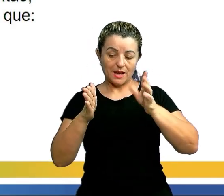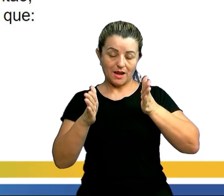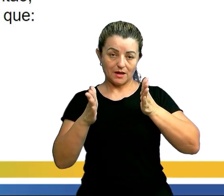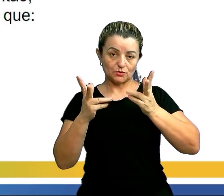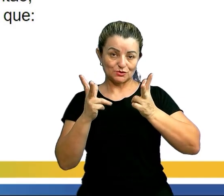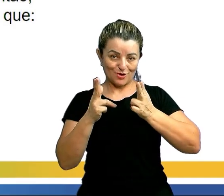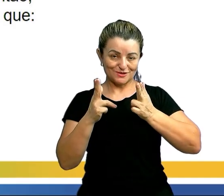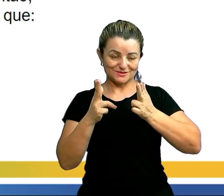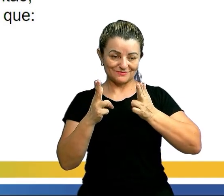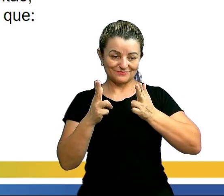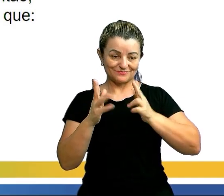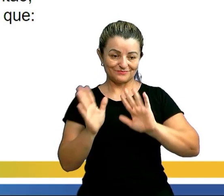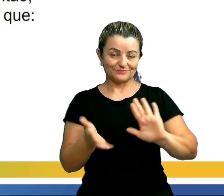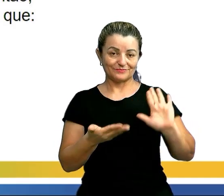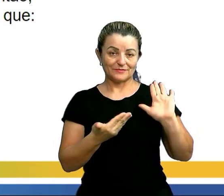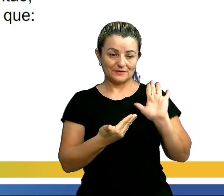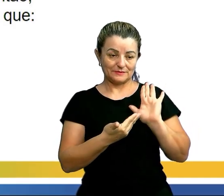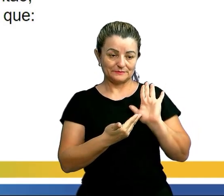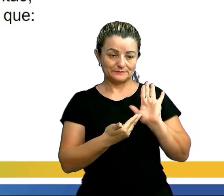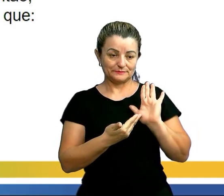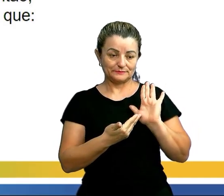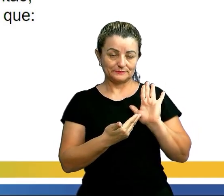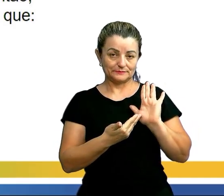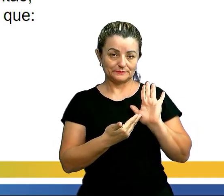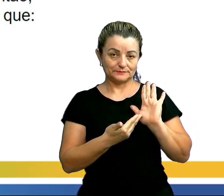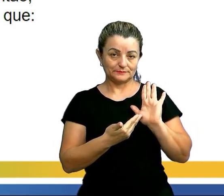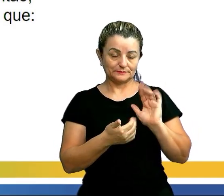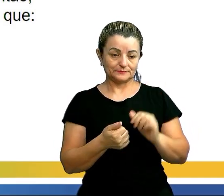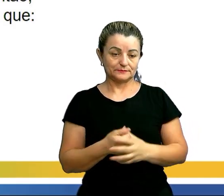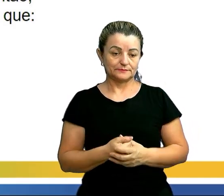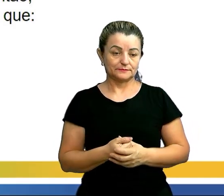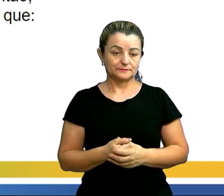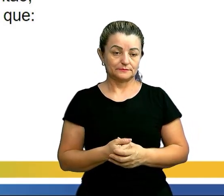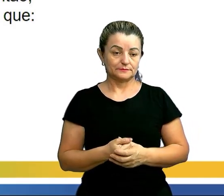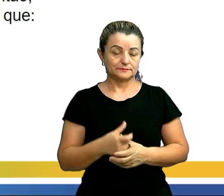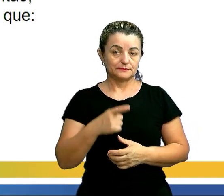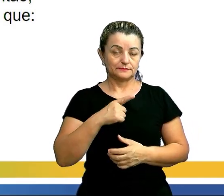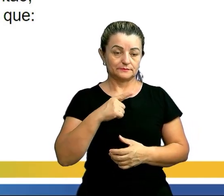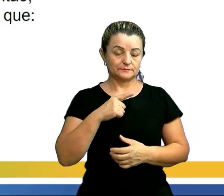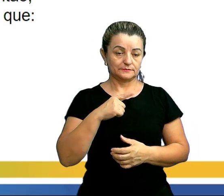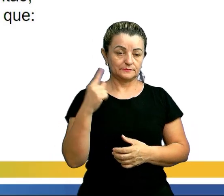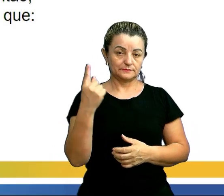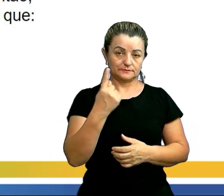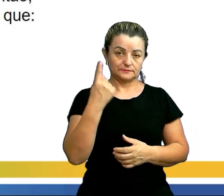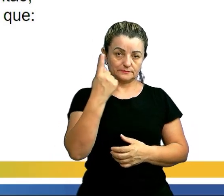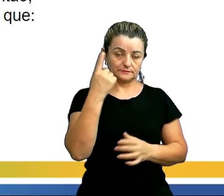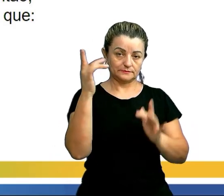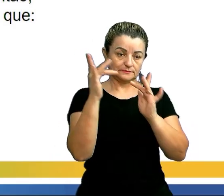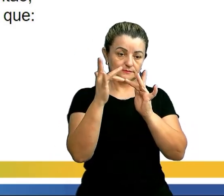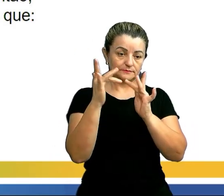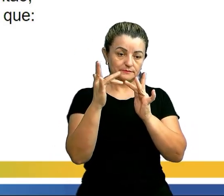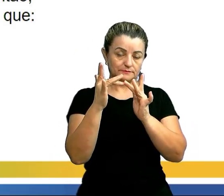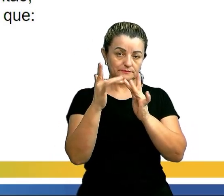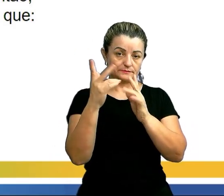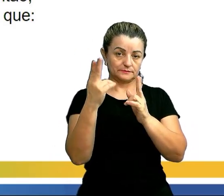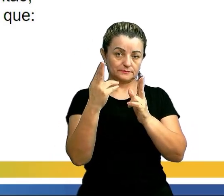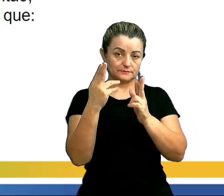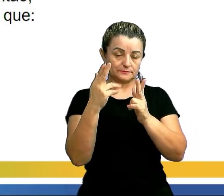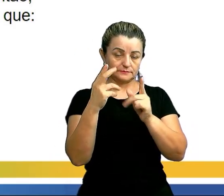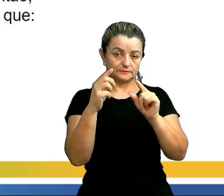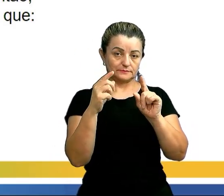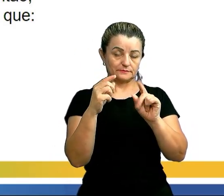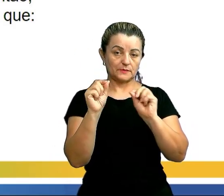do centro e toca aqui, ó, os vértices, tá? Do hexágono. Então, eu vou ter 6 triângulos equiláteros. Quer dizer que ele